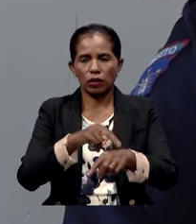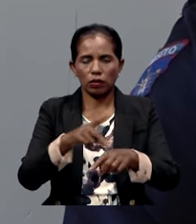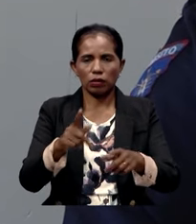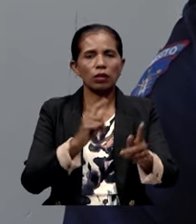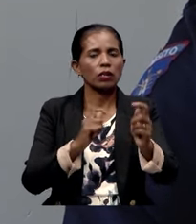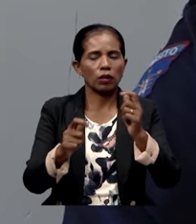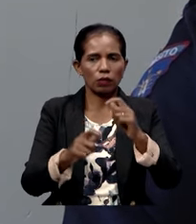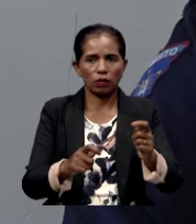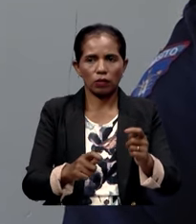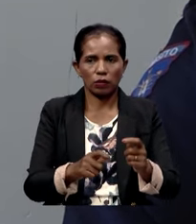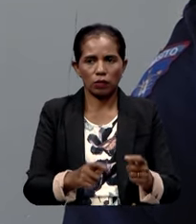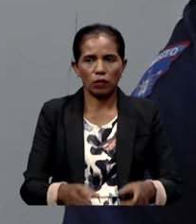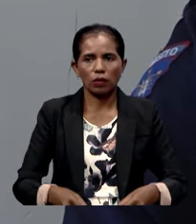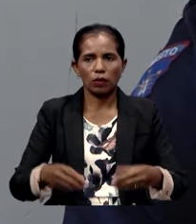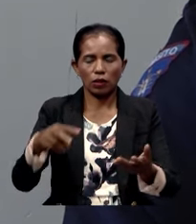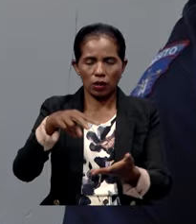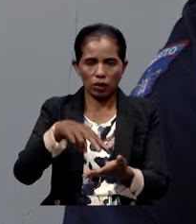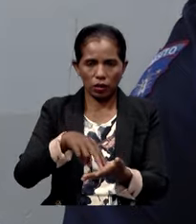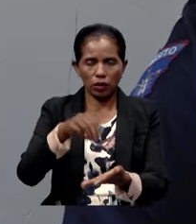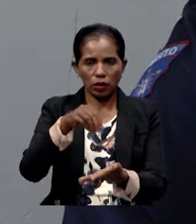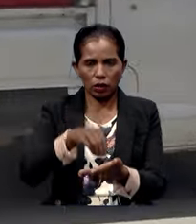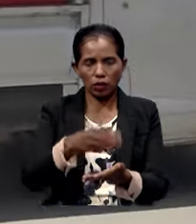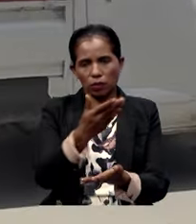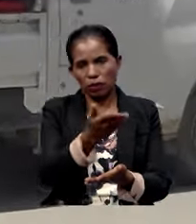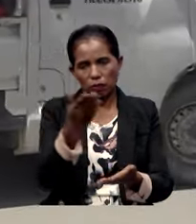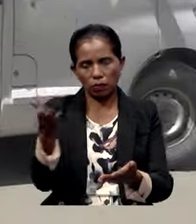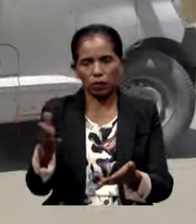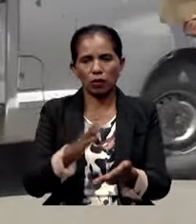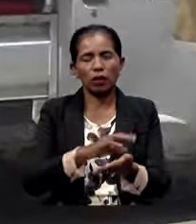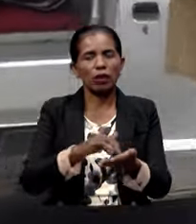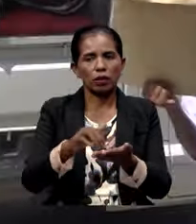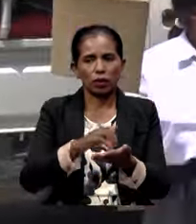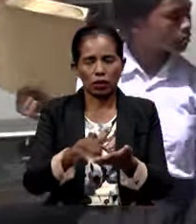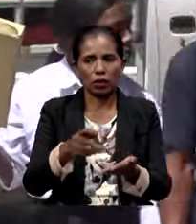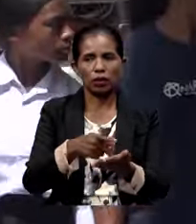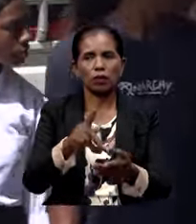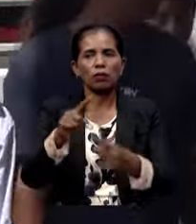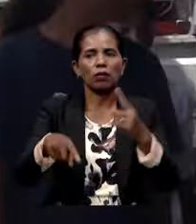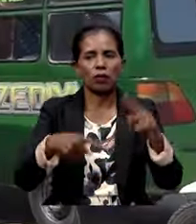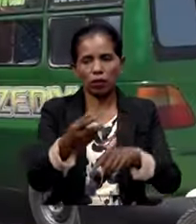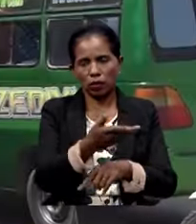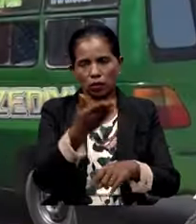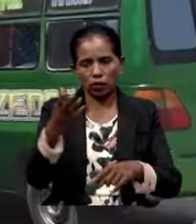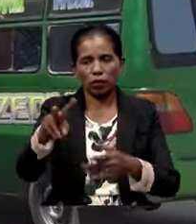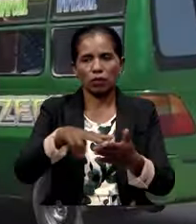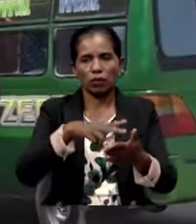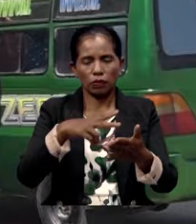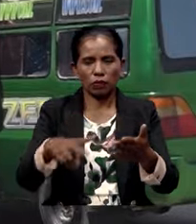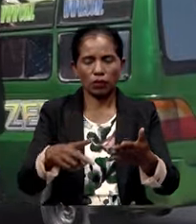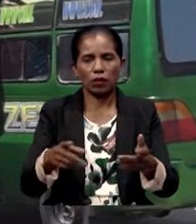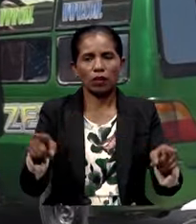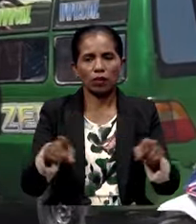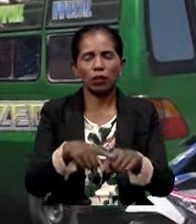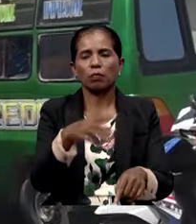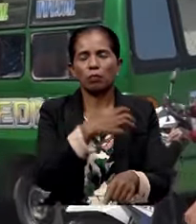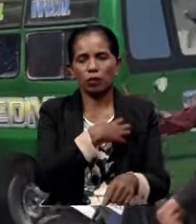Terrestre estabelece onde já ita vou ser minha licença trajeto. Te o engira ita vou ser viola nia consequência mane